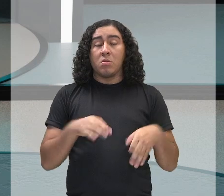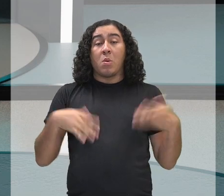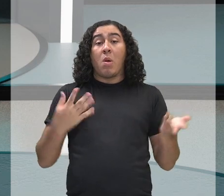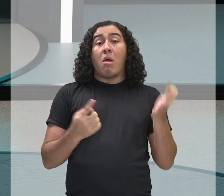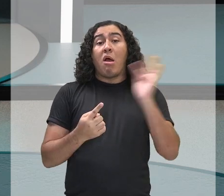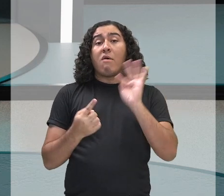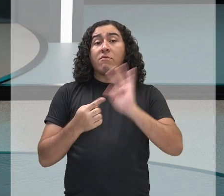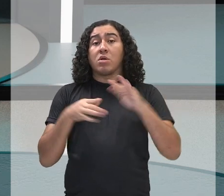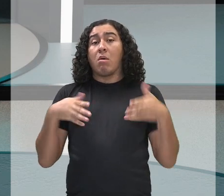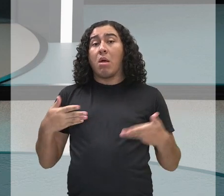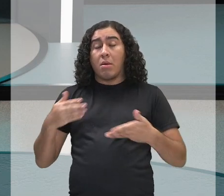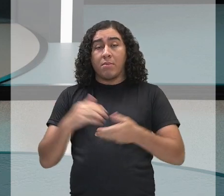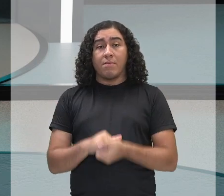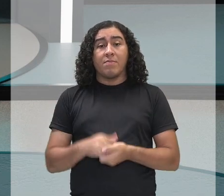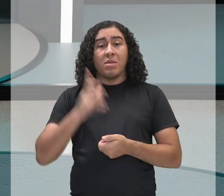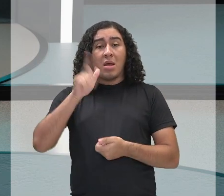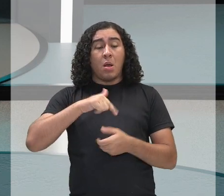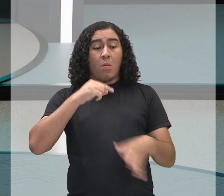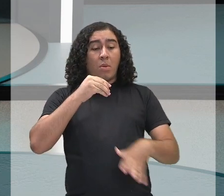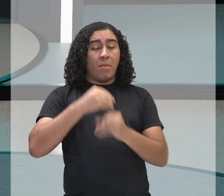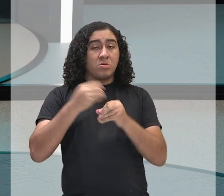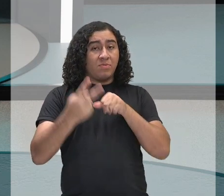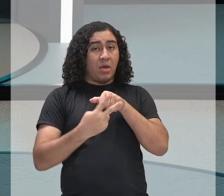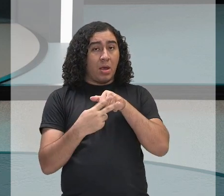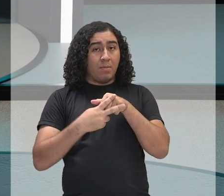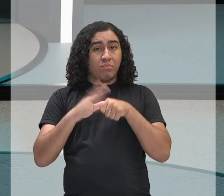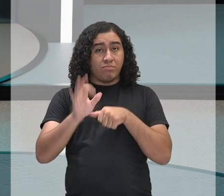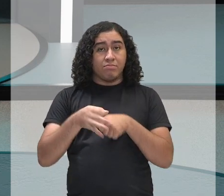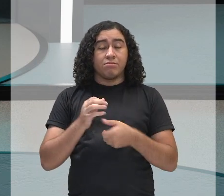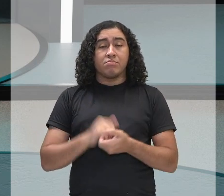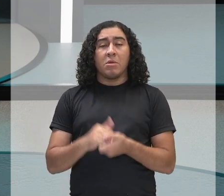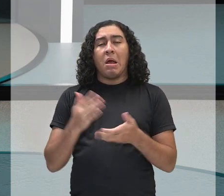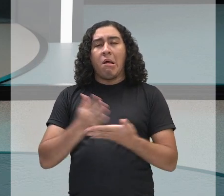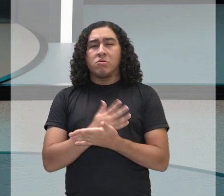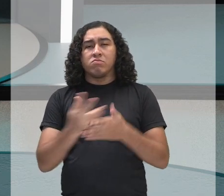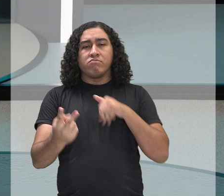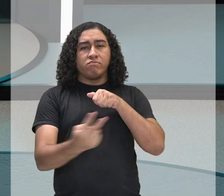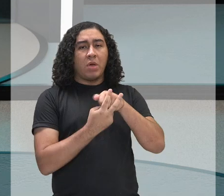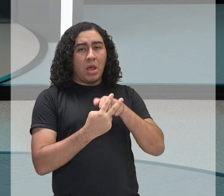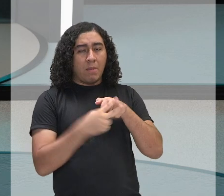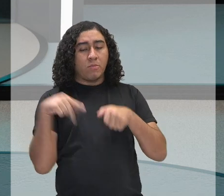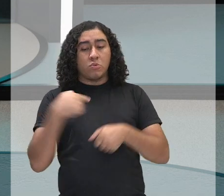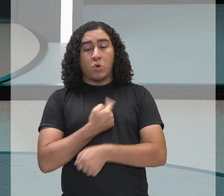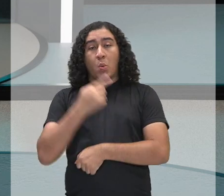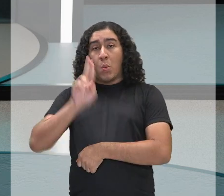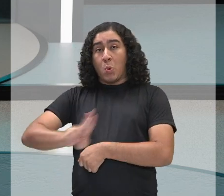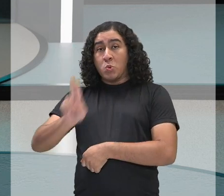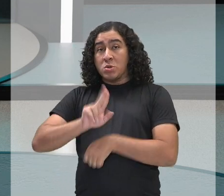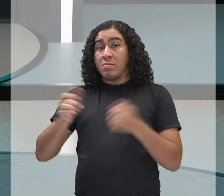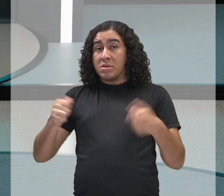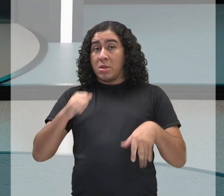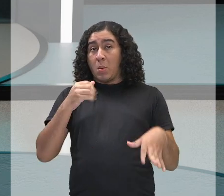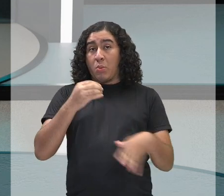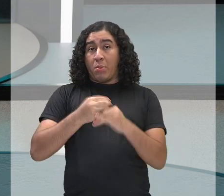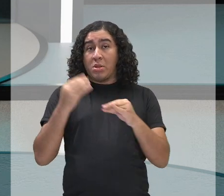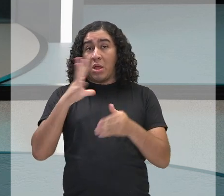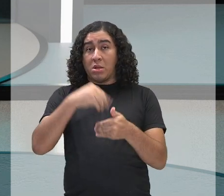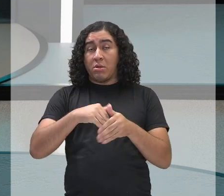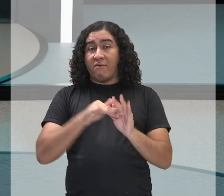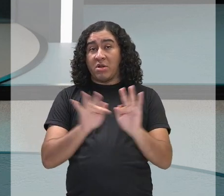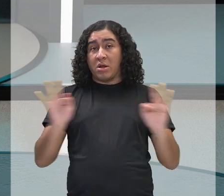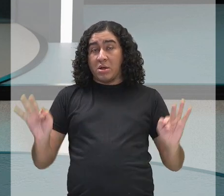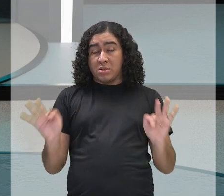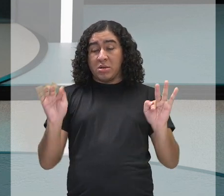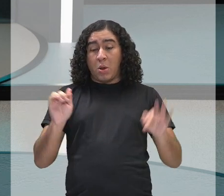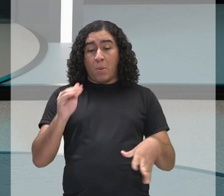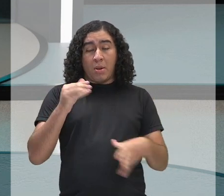função do objeto? É ser complemento de um verbo. Tá? Alguns verbos que a gente utiliza, a gente precisa de um complemento. Esse complemento